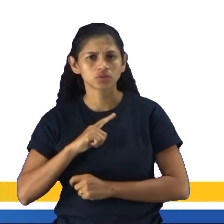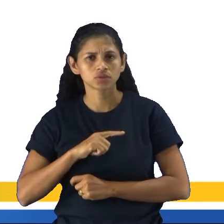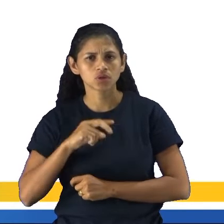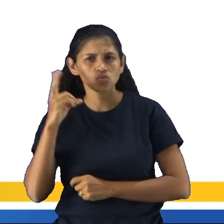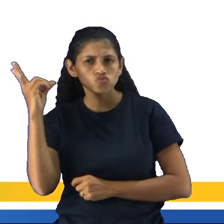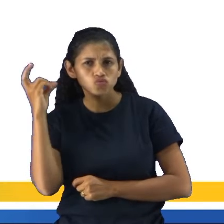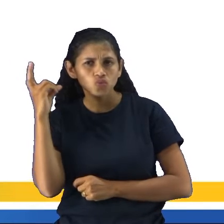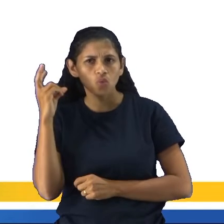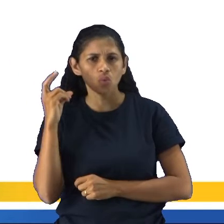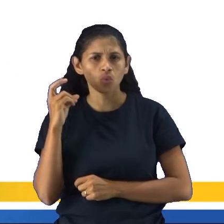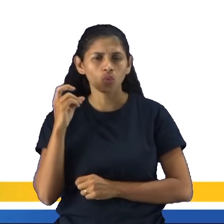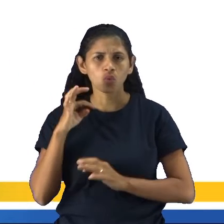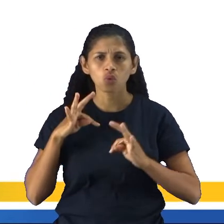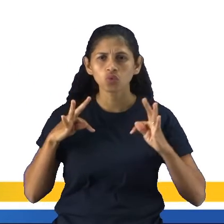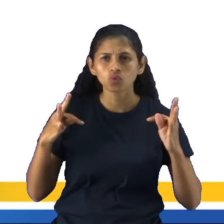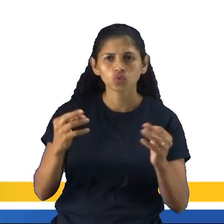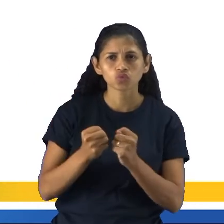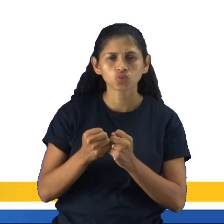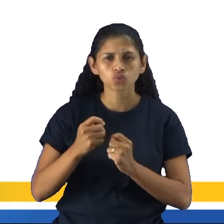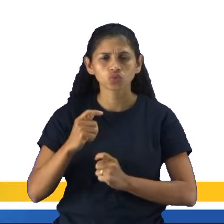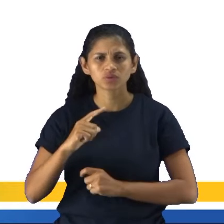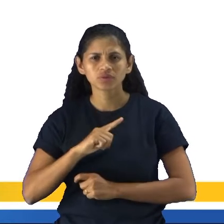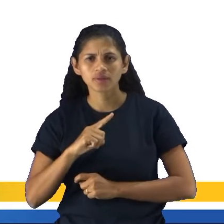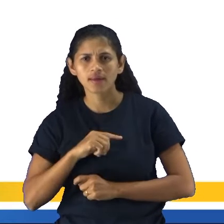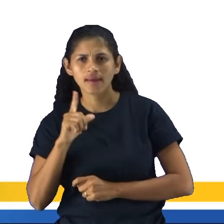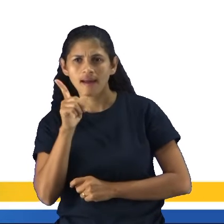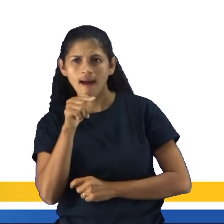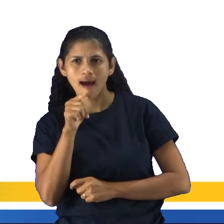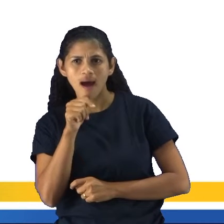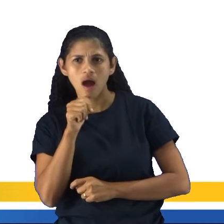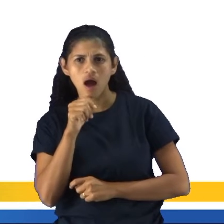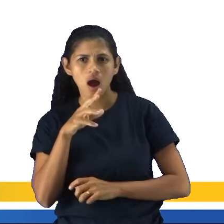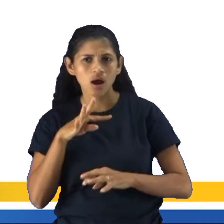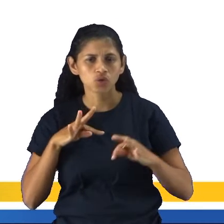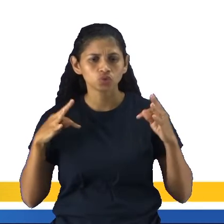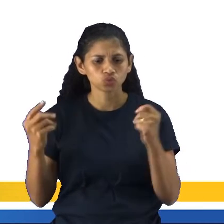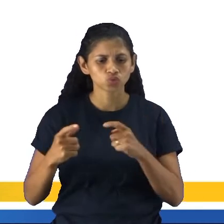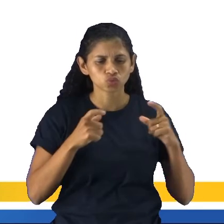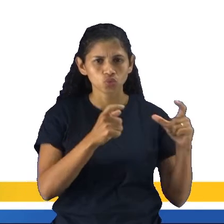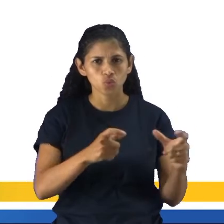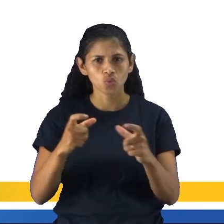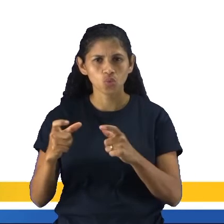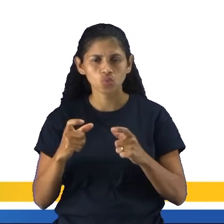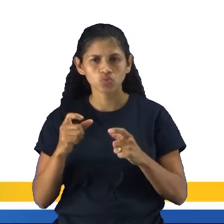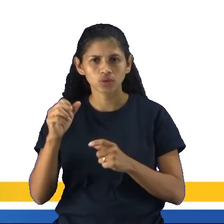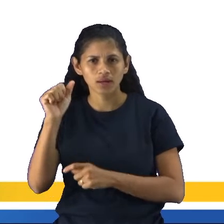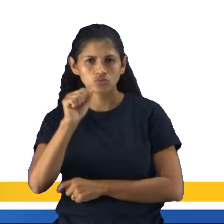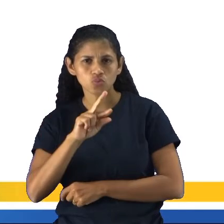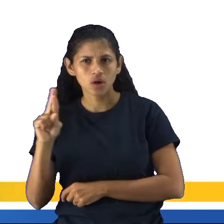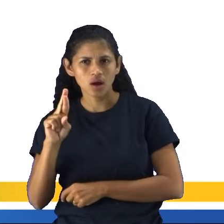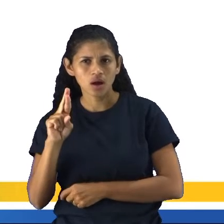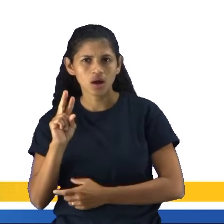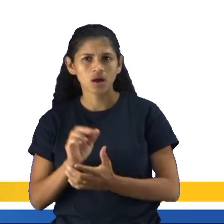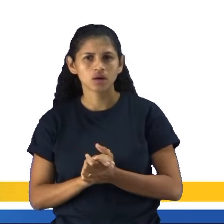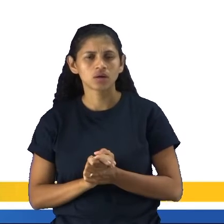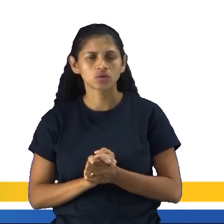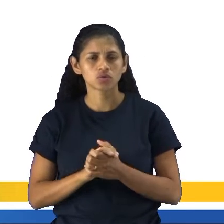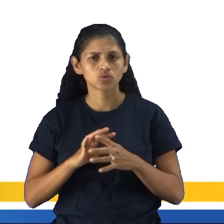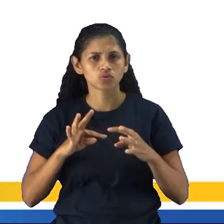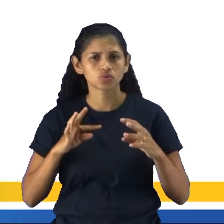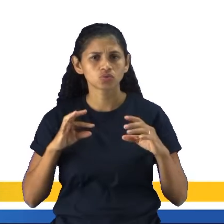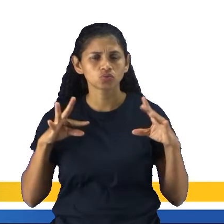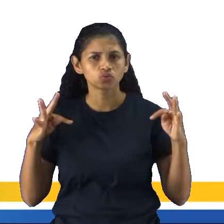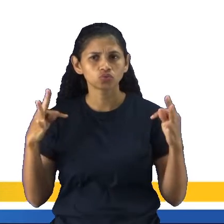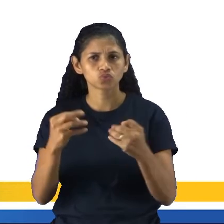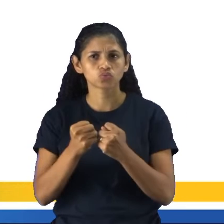água? Alternativa C, é tudo que ocupa lugar no ar? Alternativa D, é tudo que